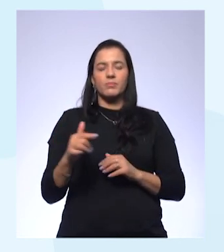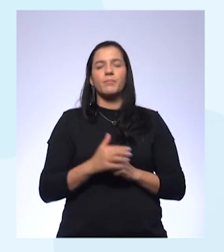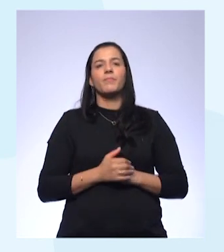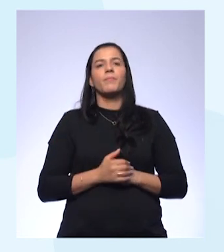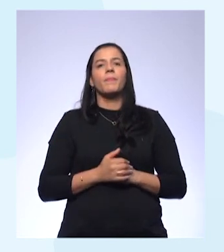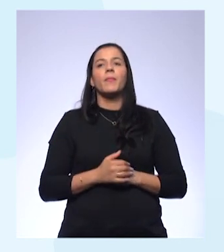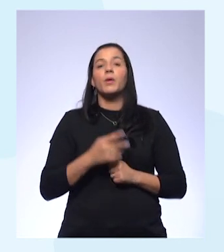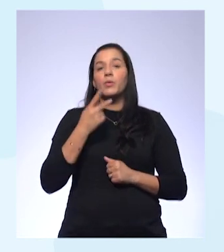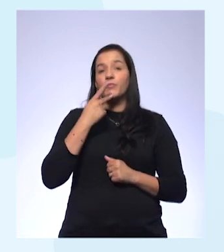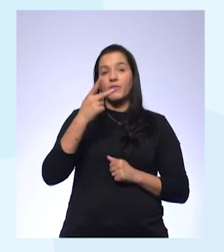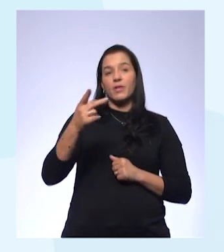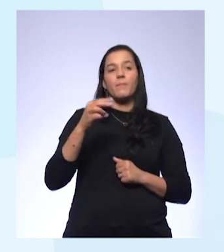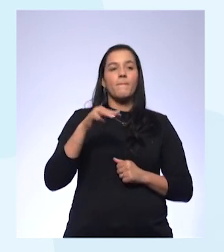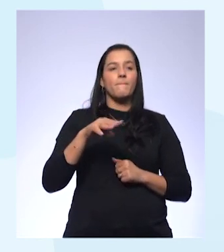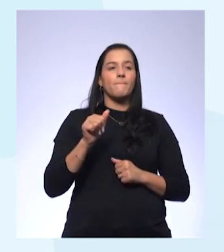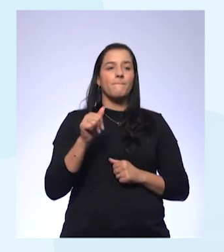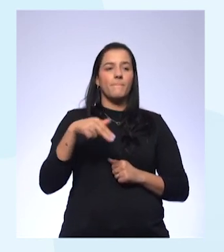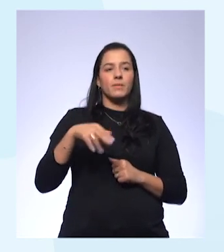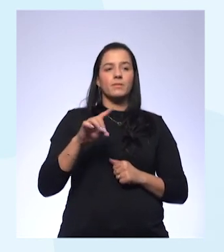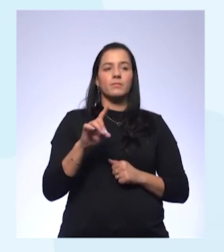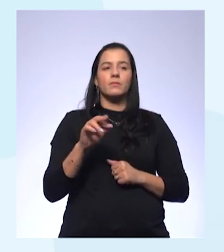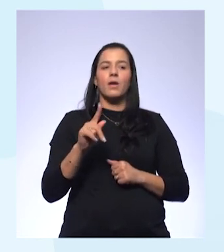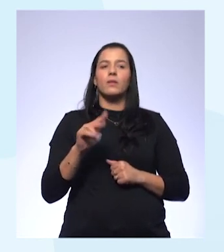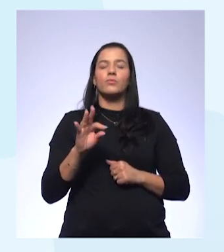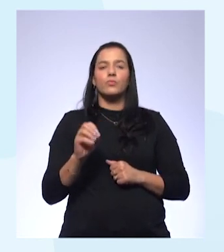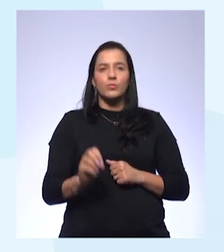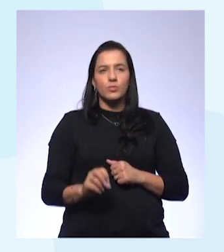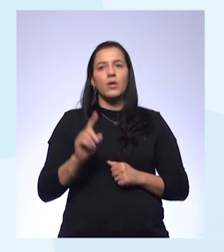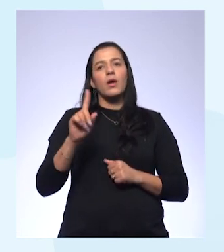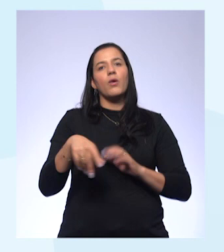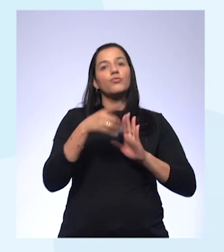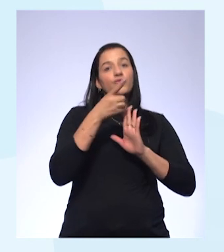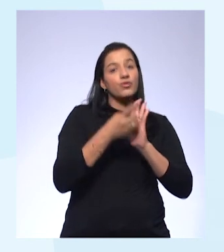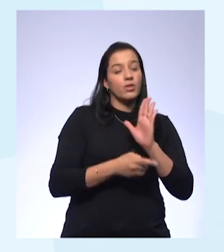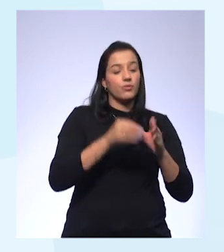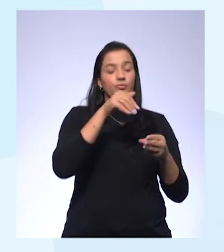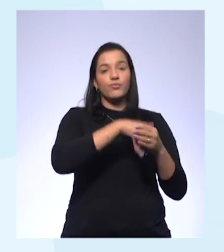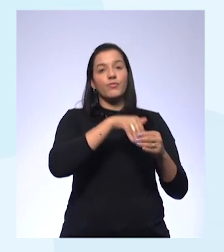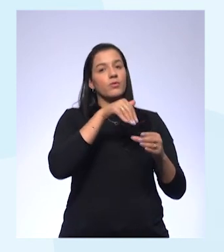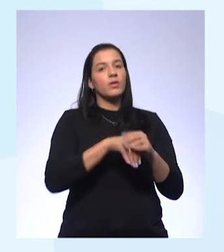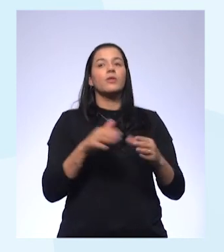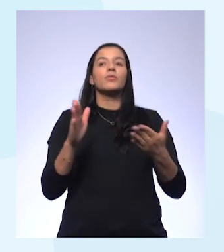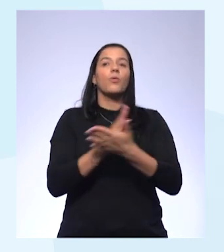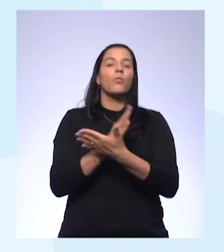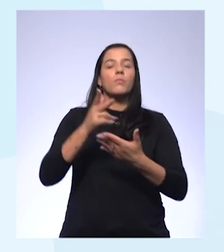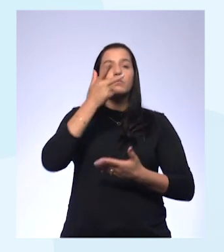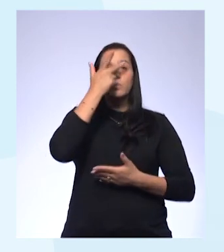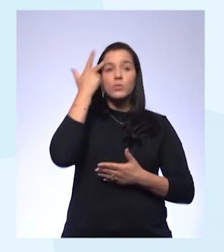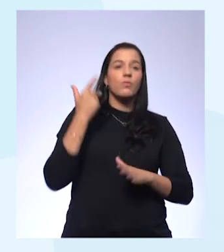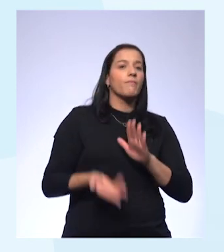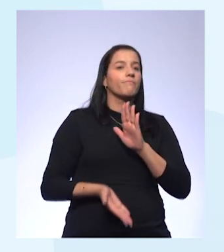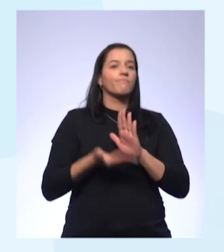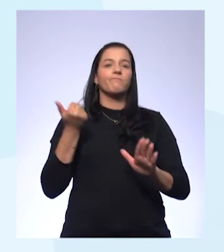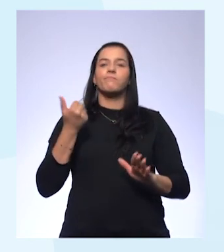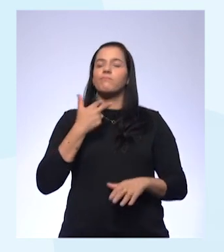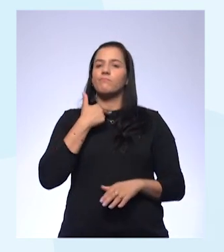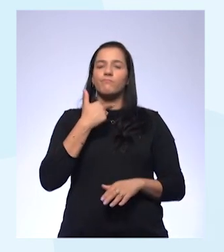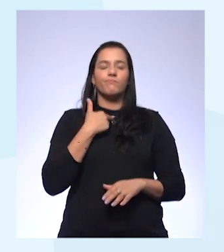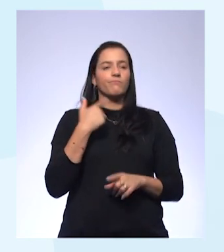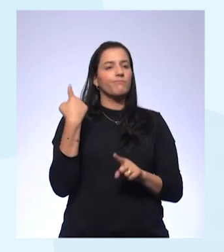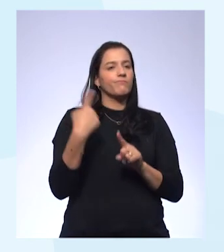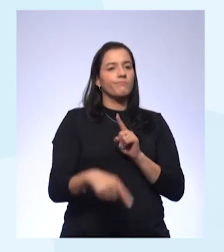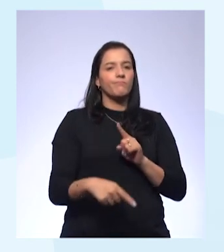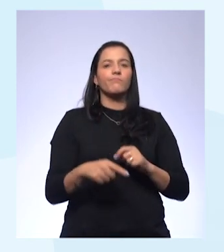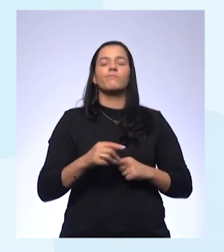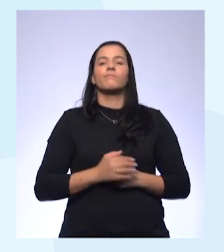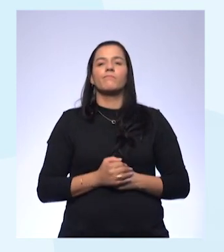cassação de mandatos e também cassação de direitos políticos, é o direito de votar, que foi tirado de algumas pessoas aí, e de serem votadas, no caso de